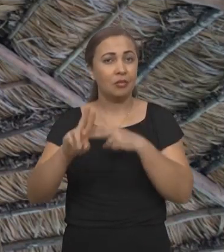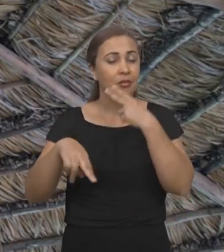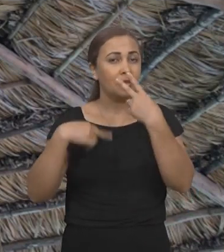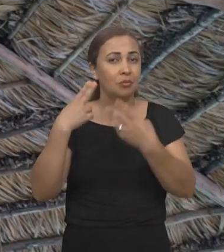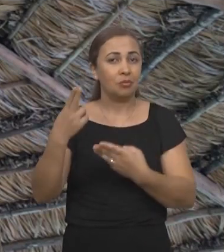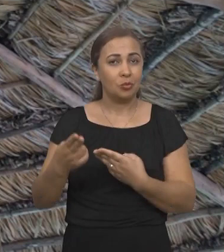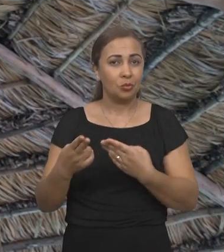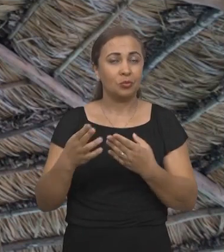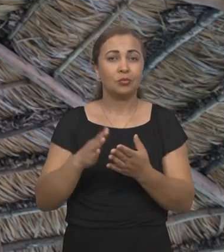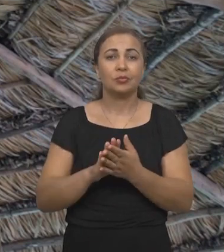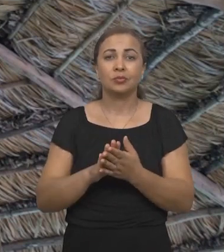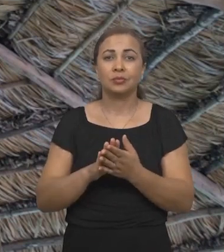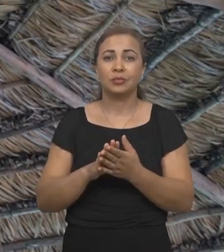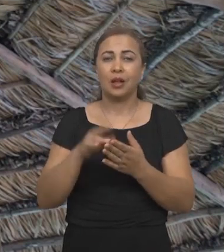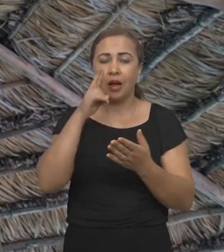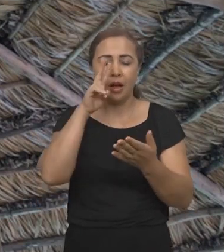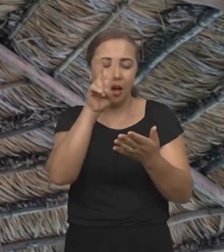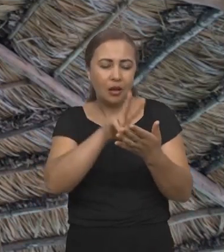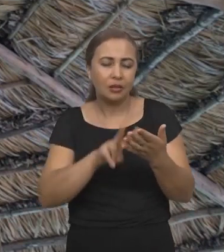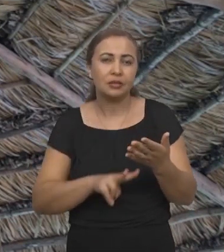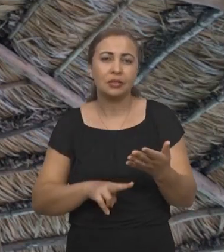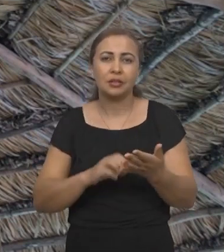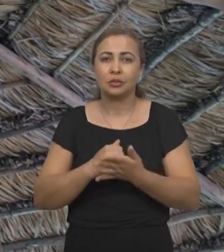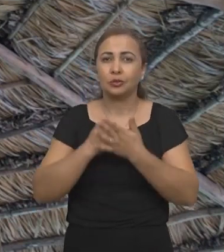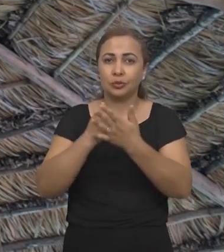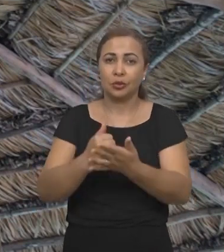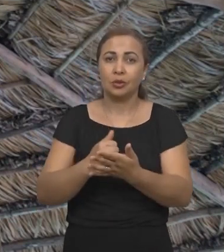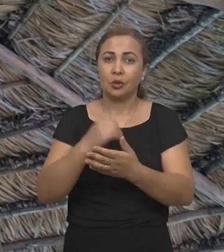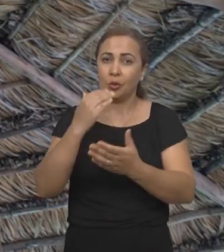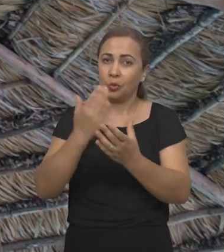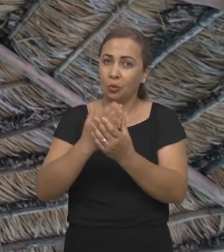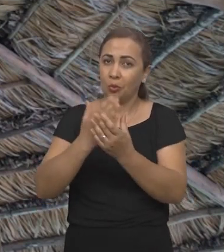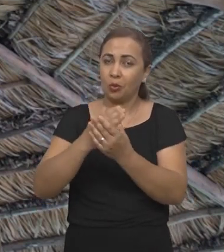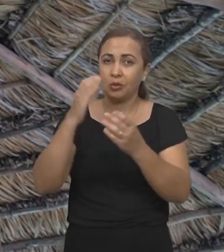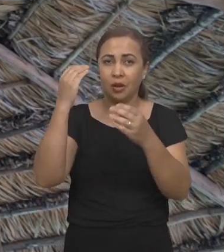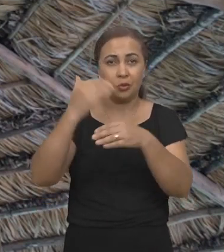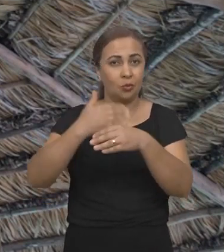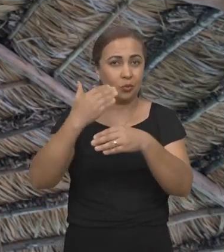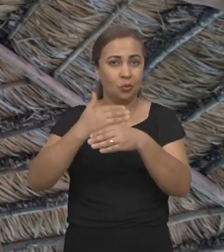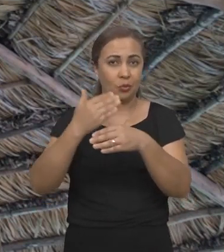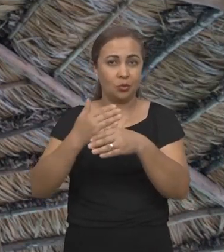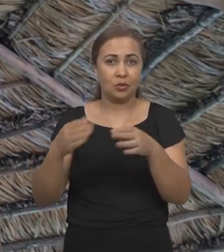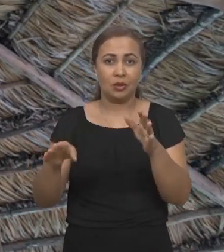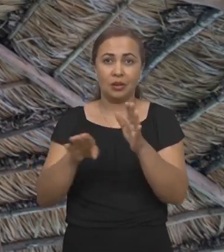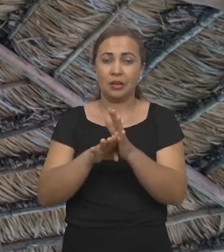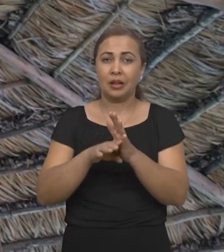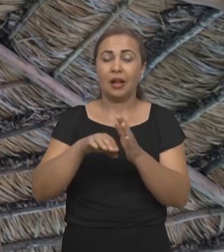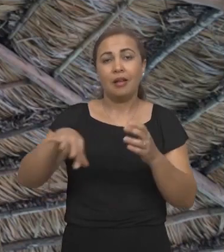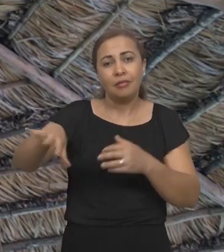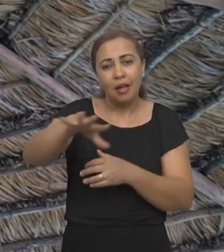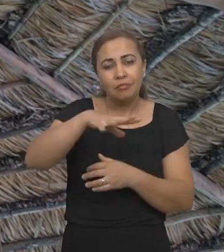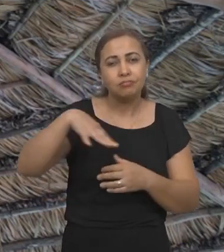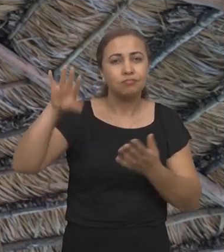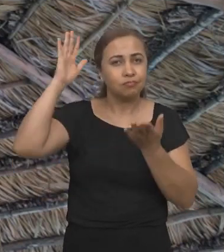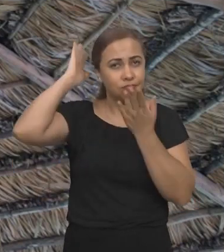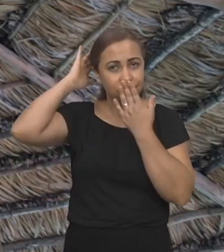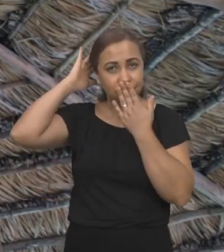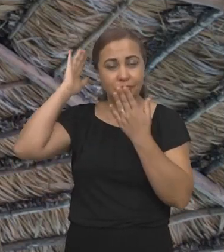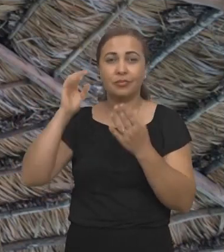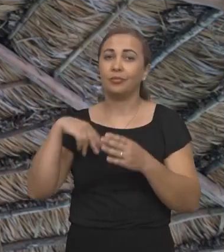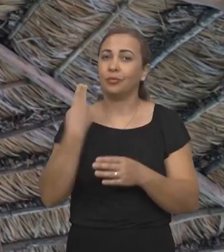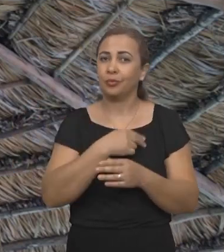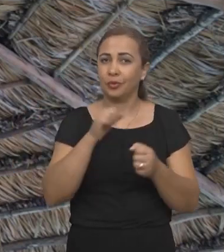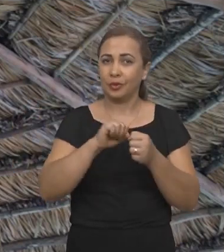e posterior análise da sustentabilidade do processo construtivo habitacional vernacular na aldeia,